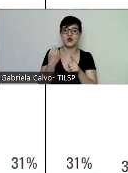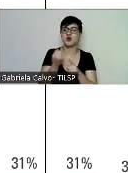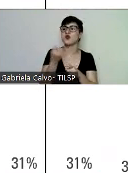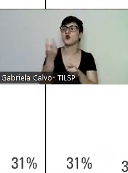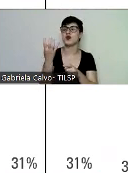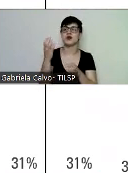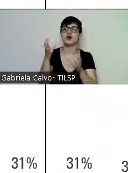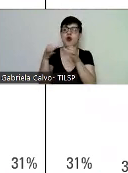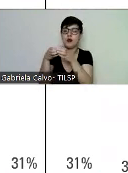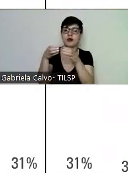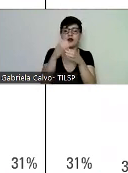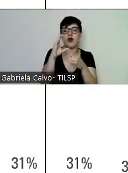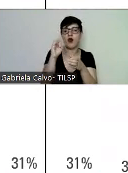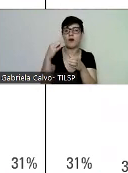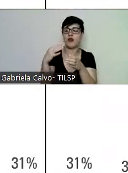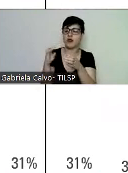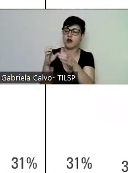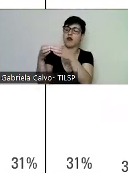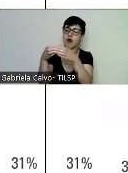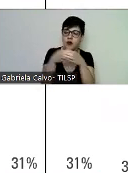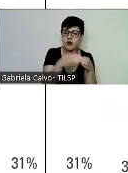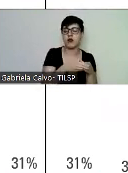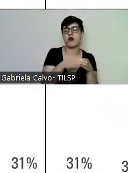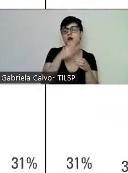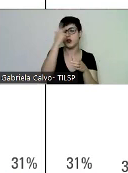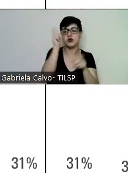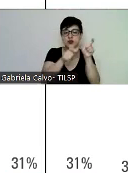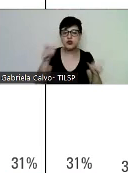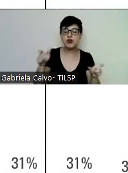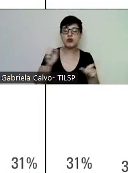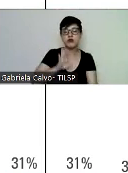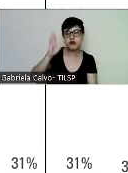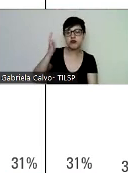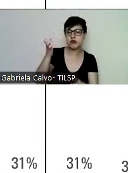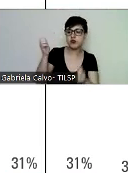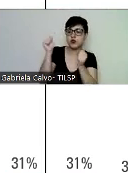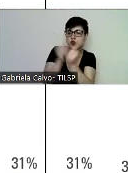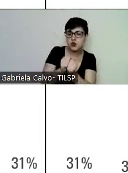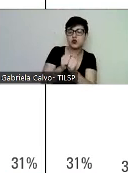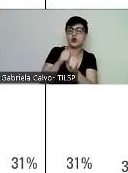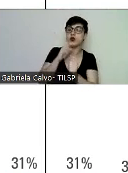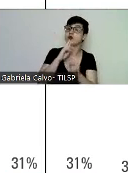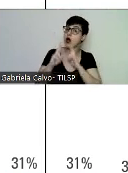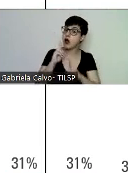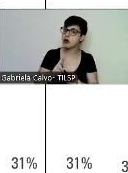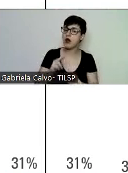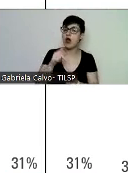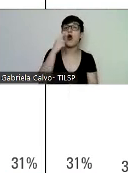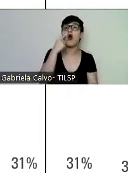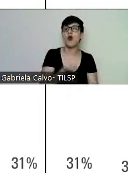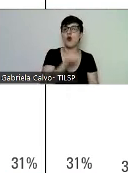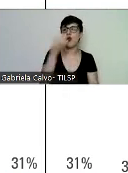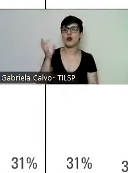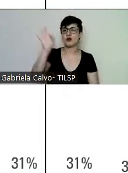e dos membros né nós tivemos realmente um levantamento de dados fenomenal em termos de resultado em termos de quantidade